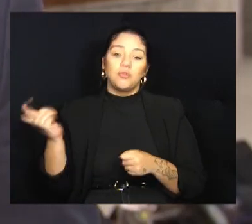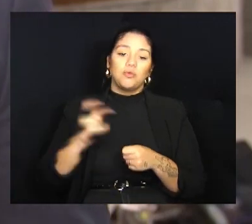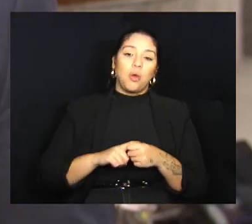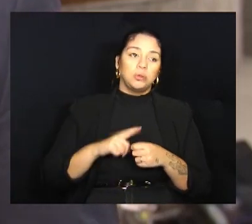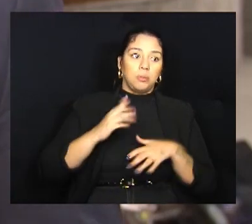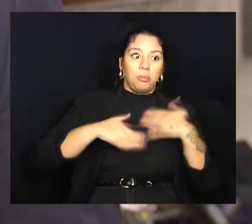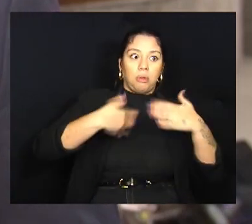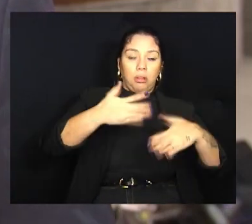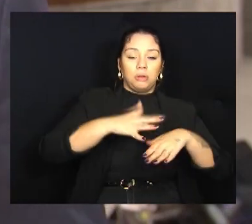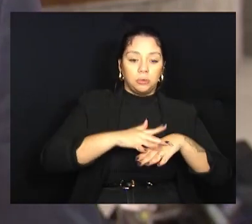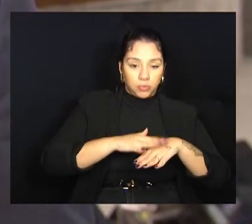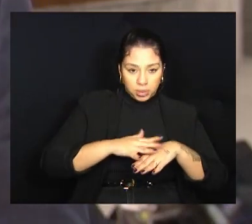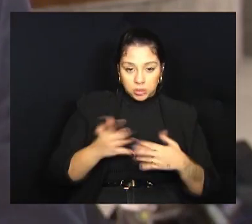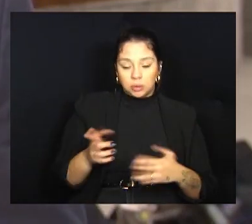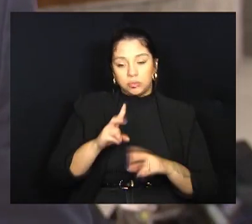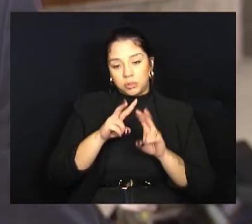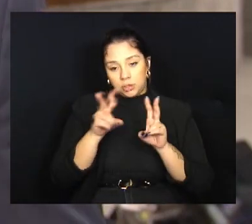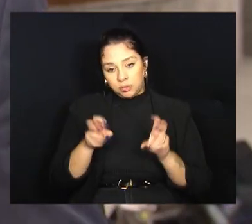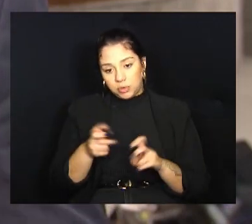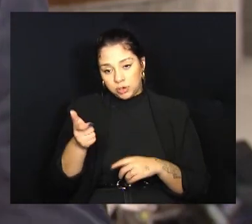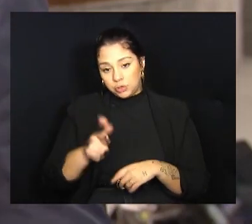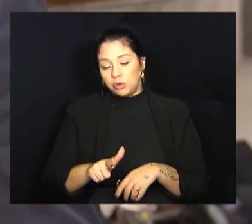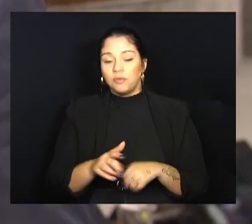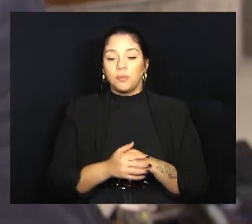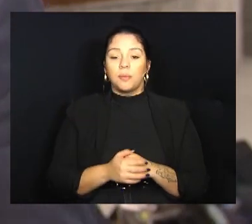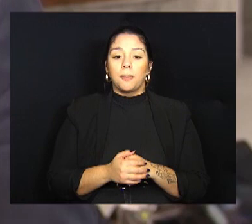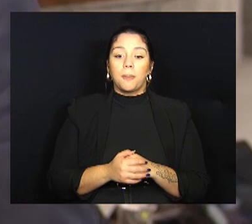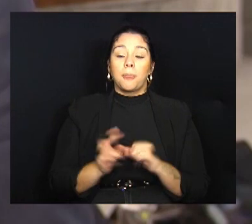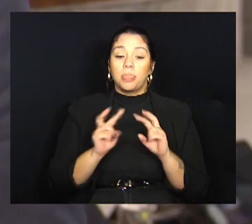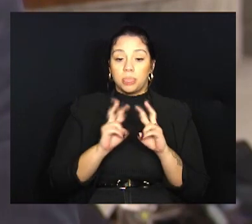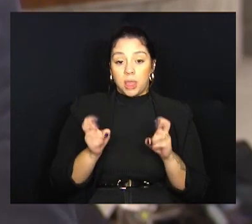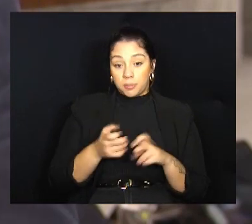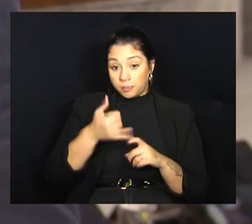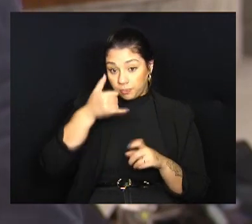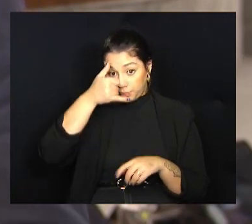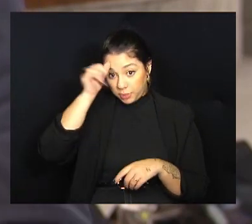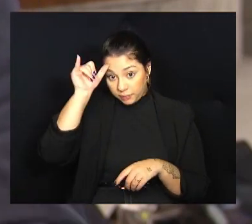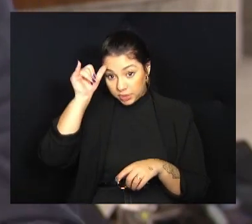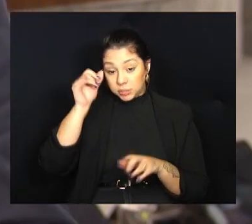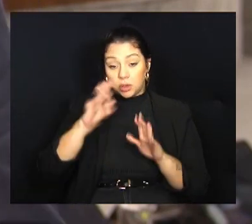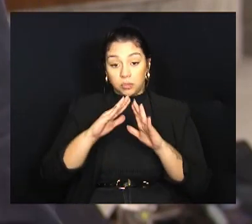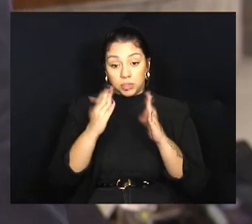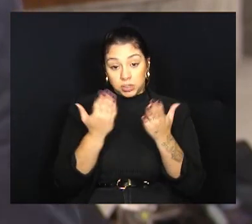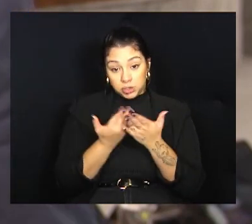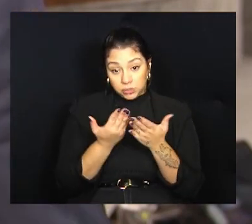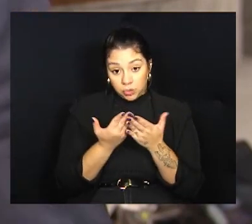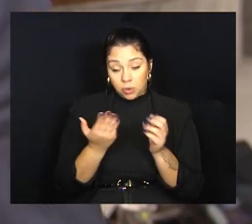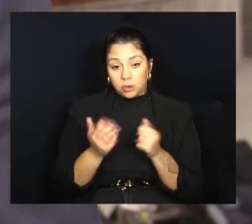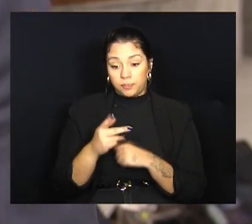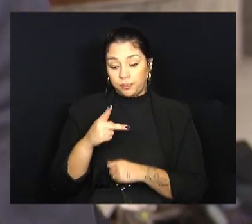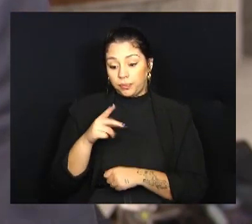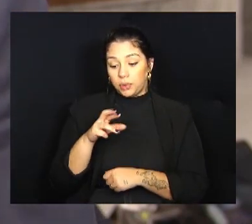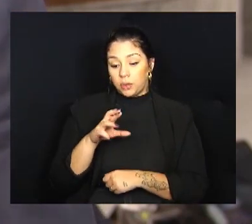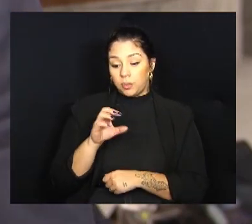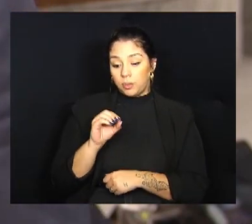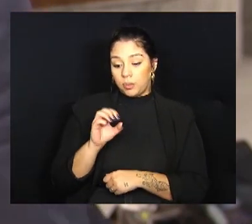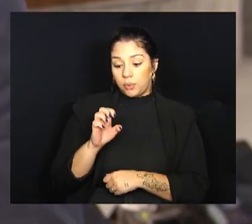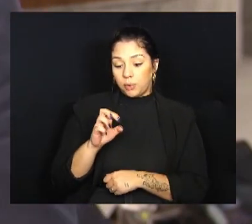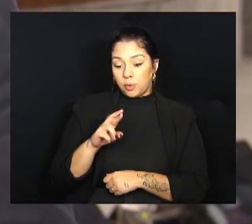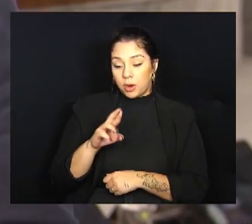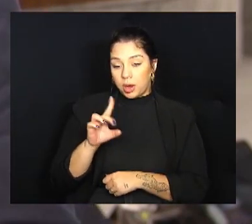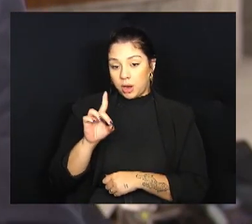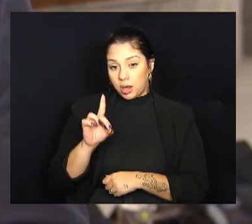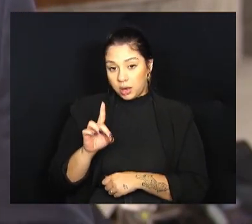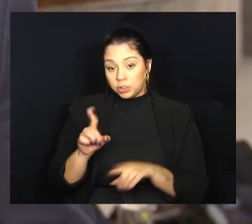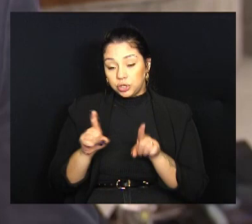assunto. Nós trouxemos assuntos também envolvendo a prevenção nas escolas, o PROED, né, o PROIN da